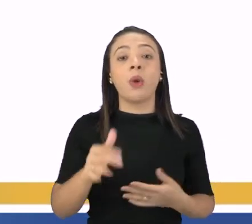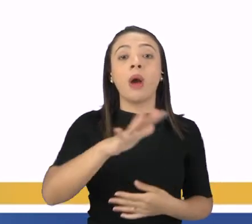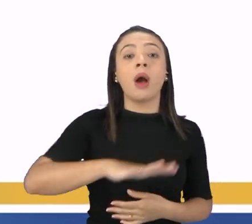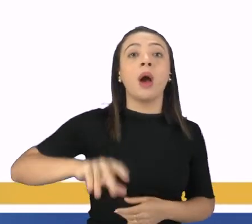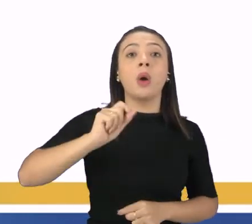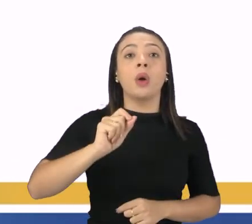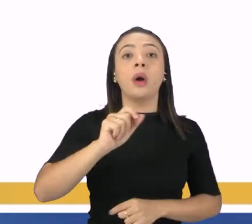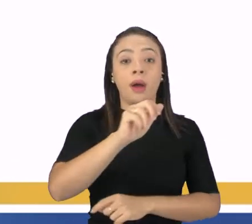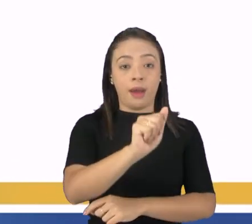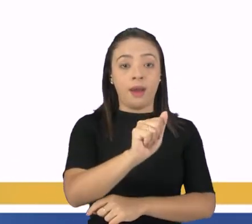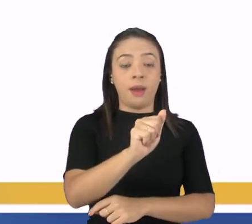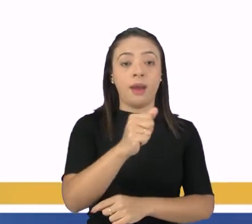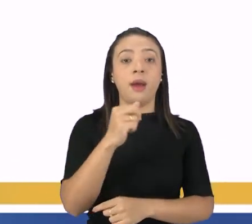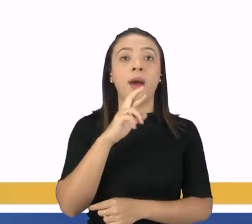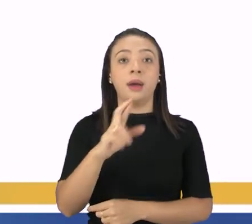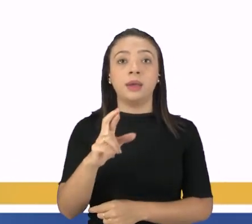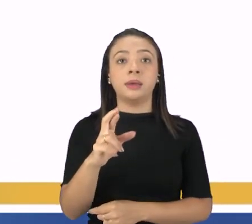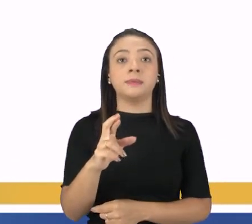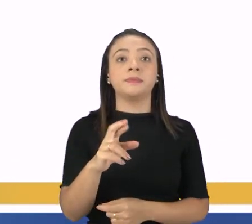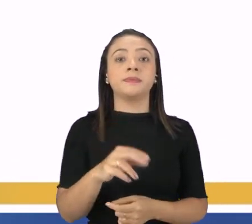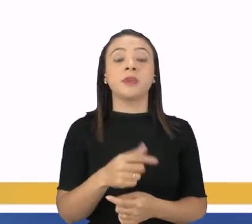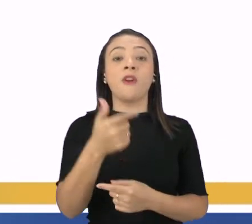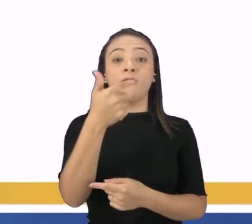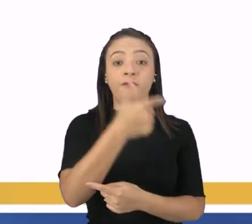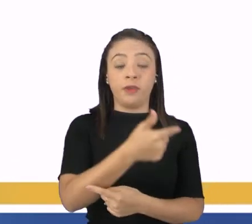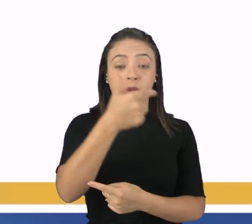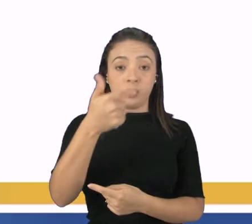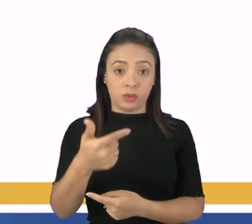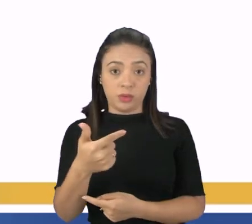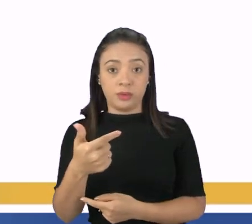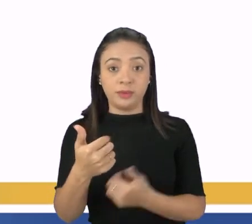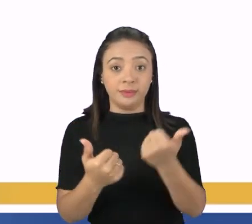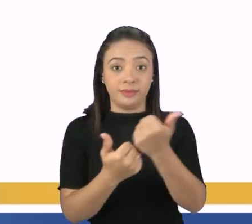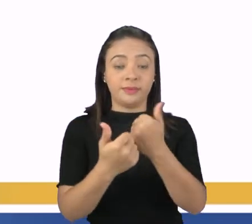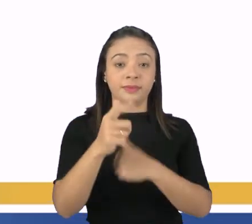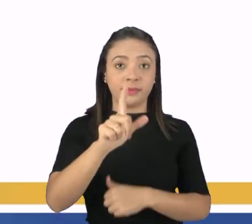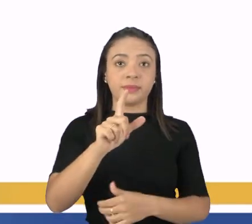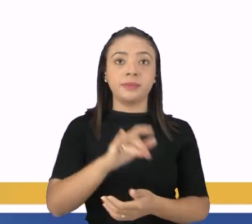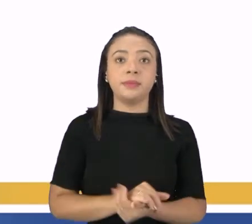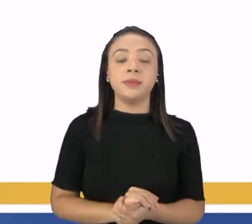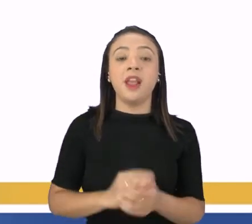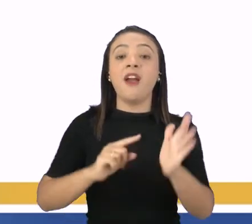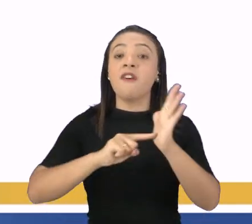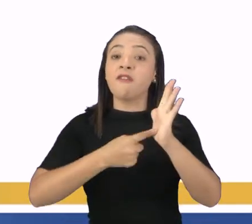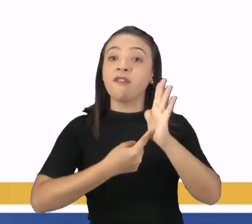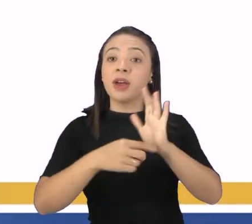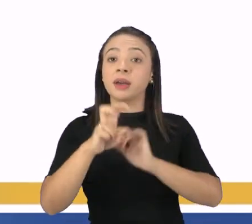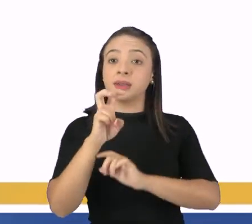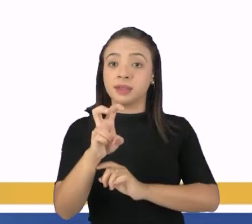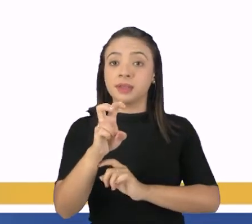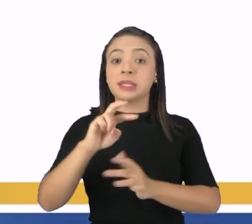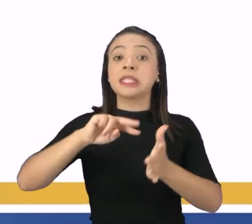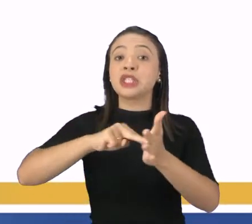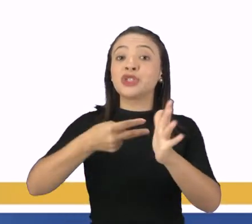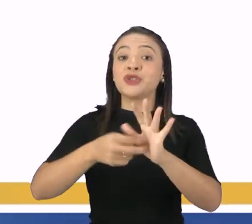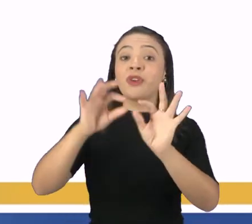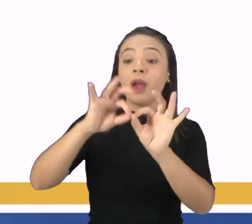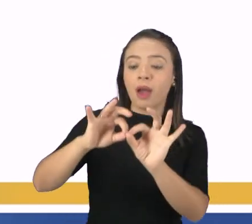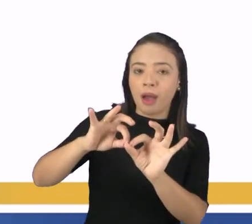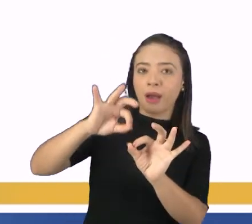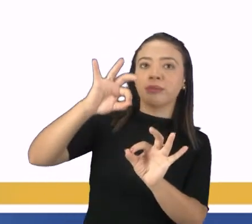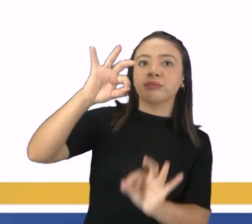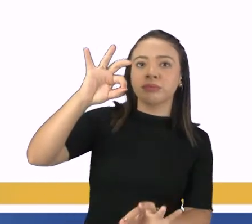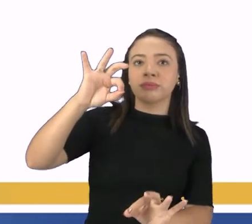dada por 22, né, que seria a medida de L, vezes 5, que seria a altura relativa a esta base